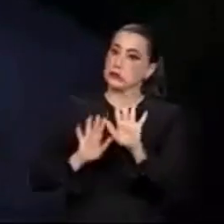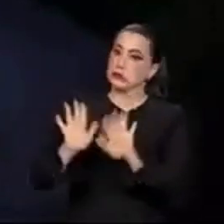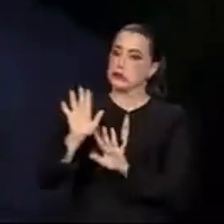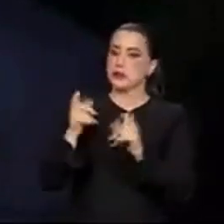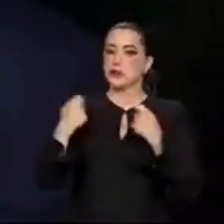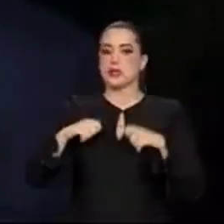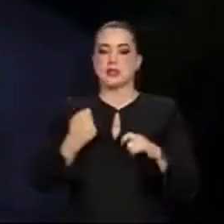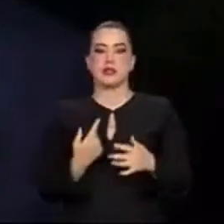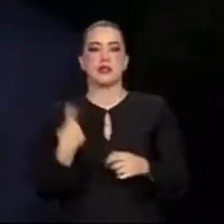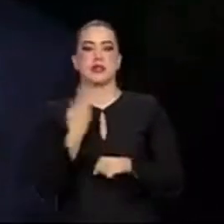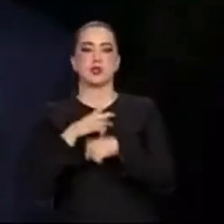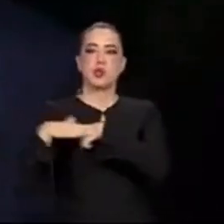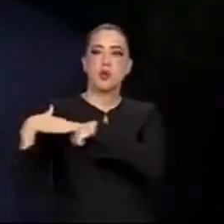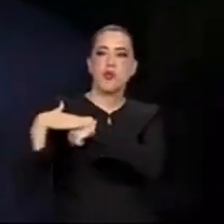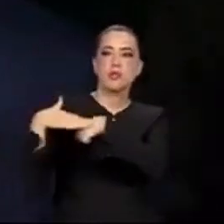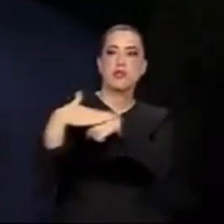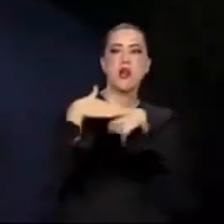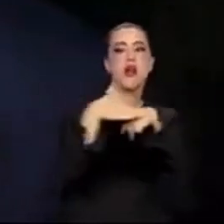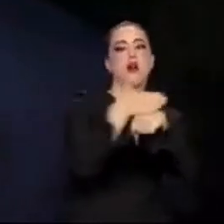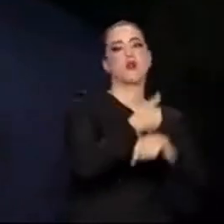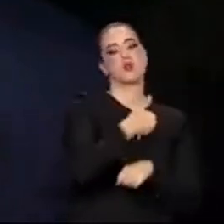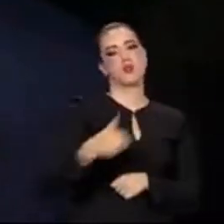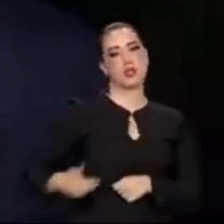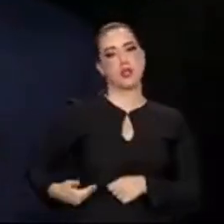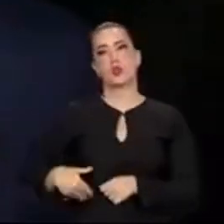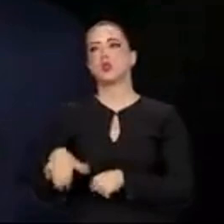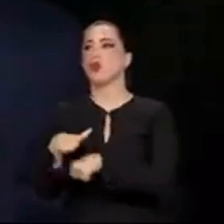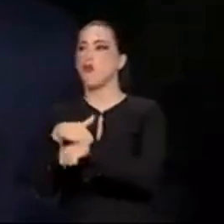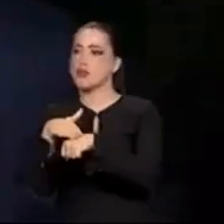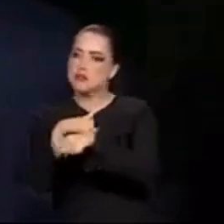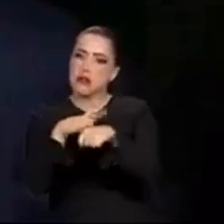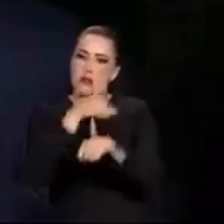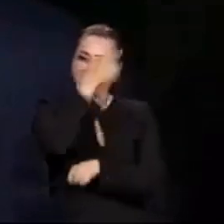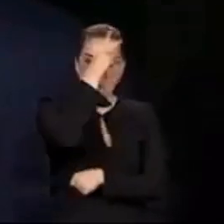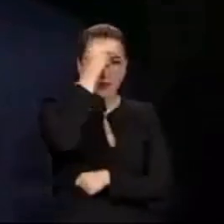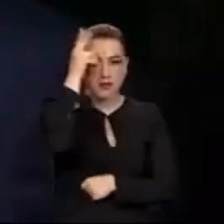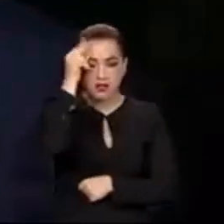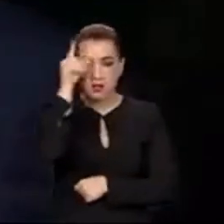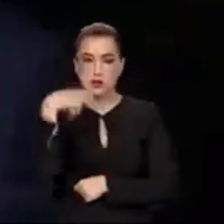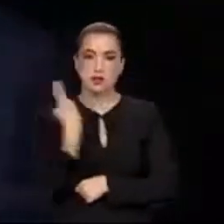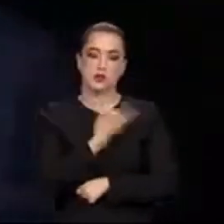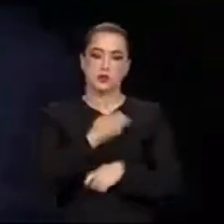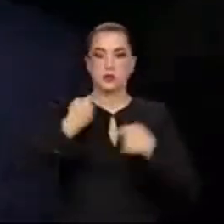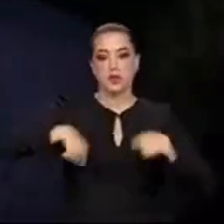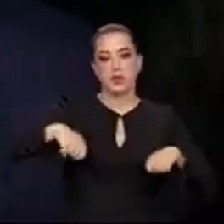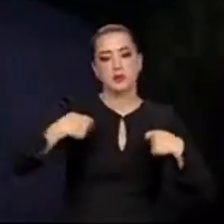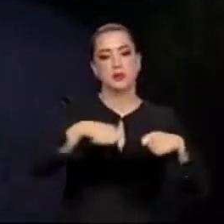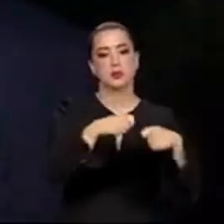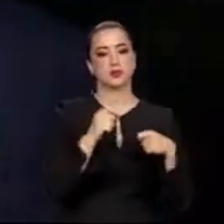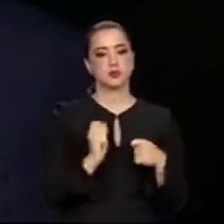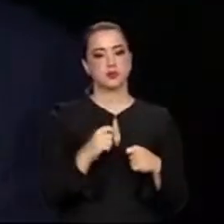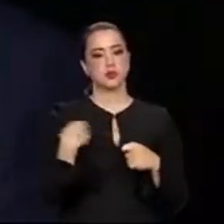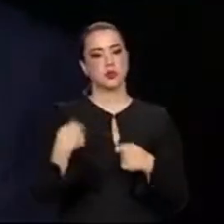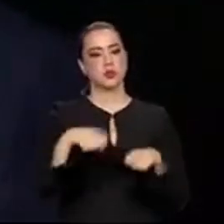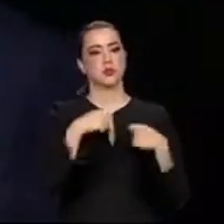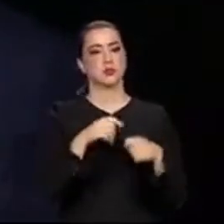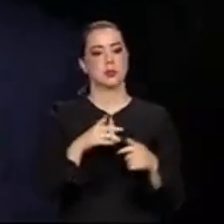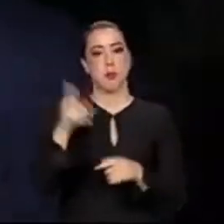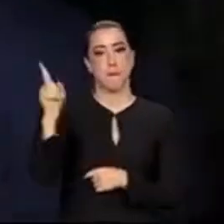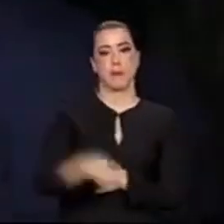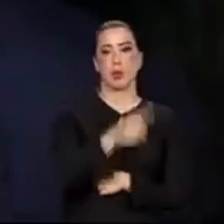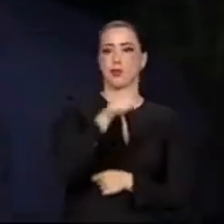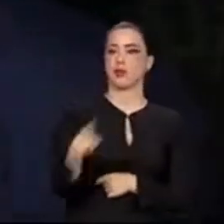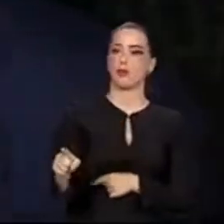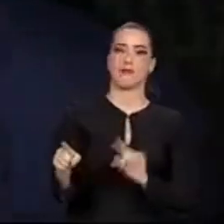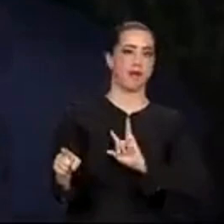vamos ter que conversar com muitos governadores com muitos prefeitos e nós vamos ter que que ao invés de